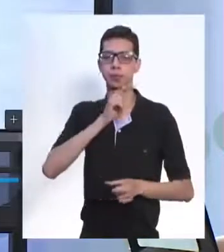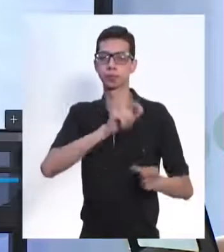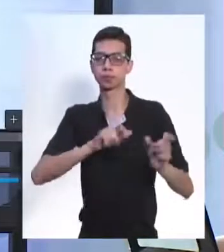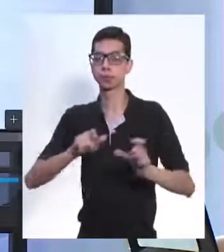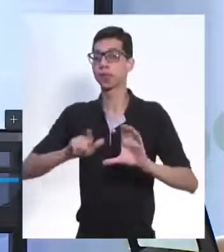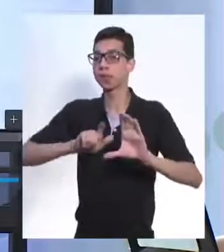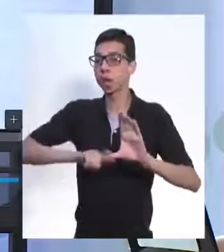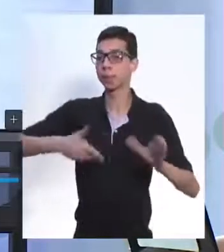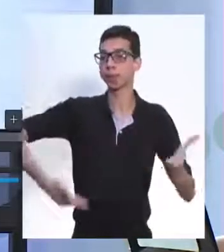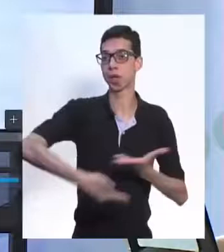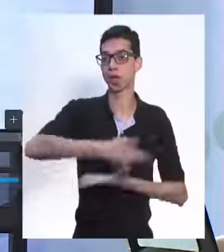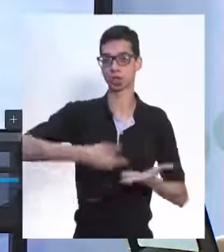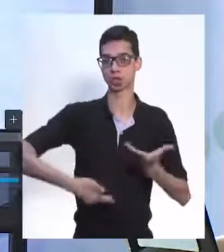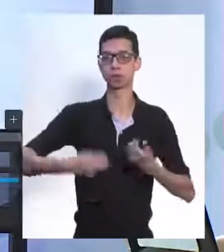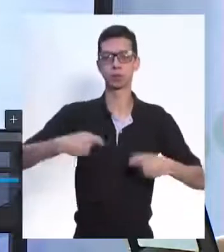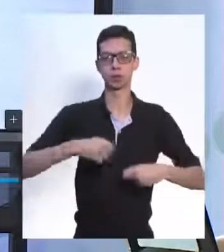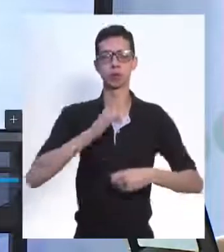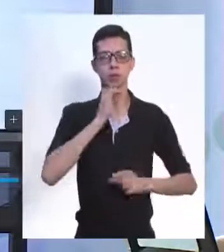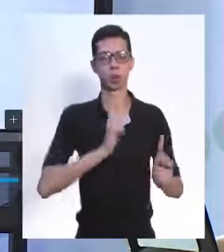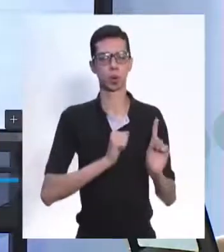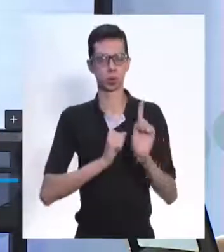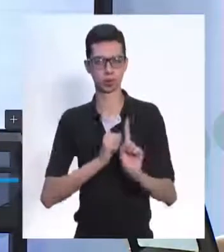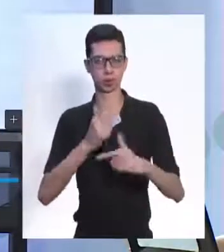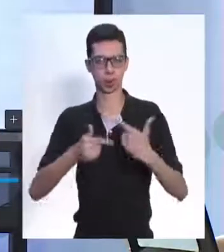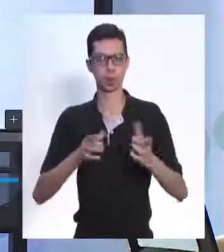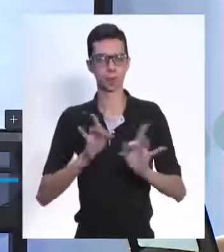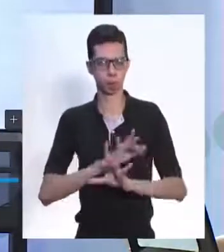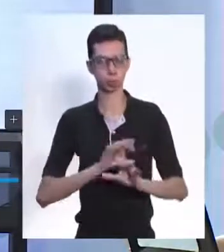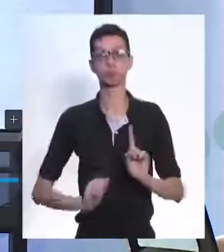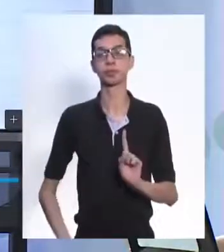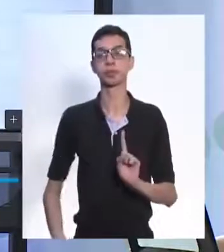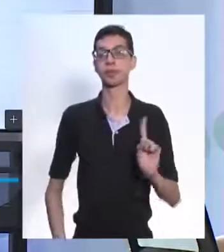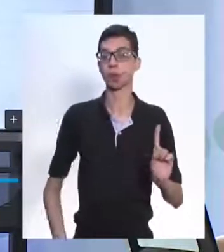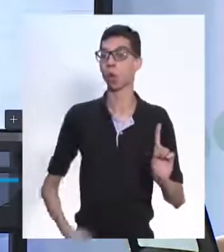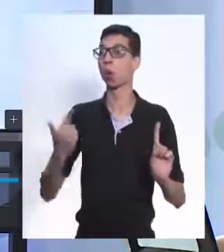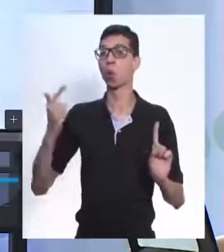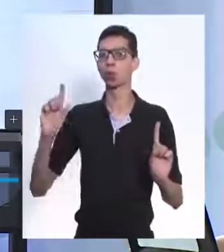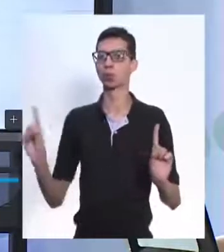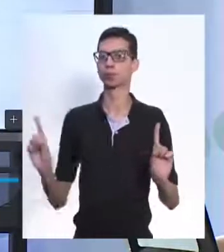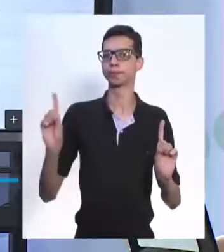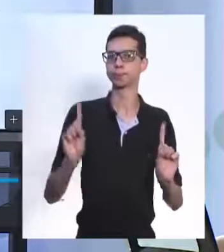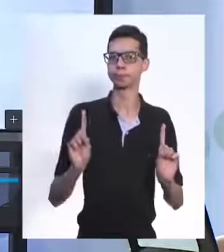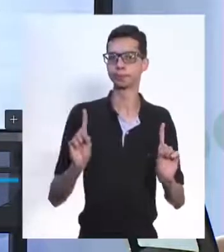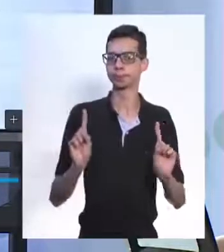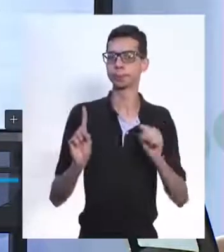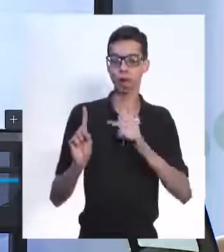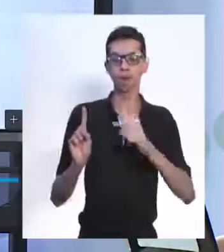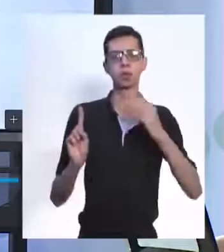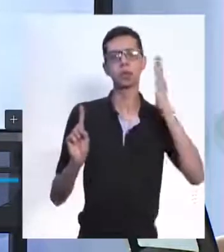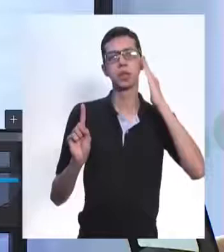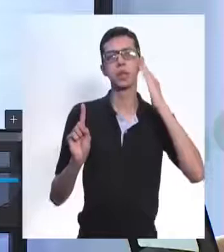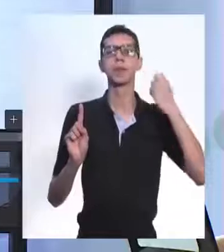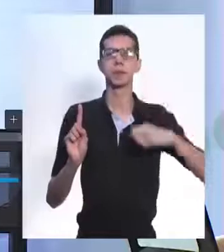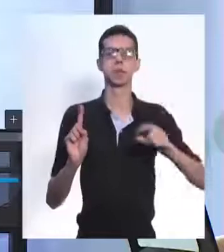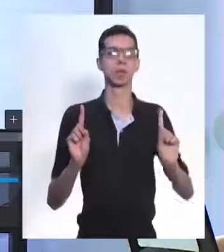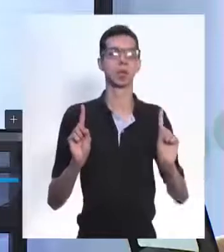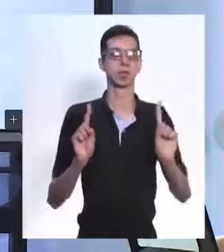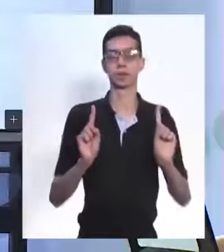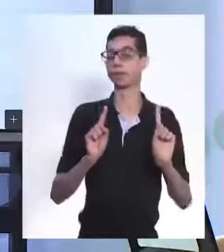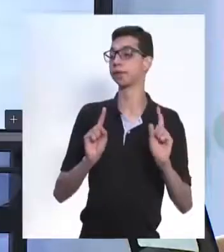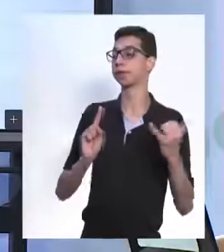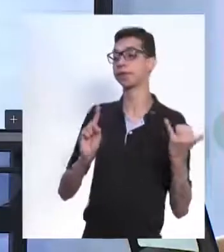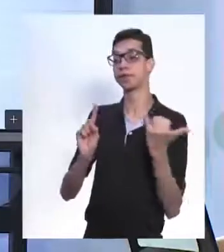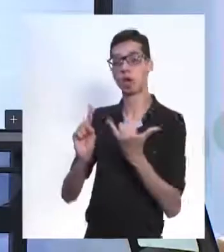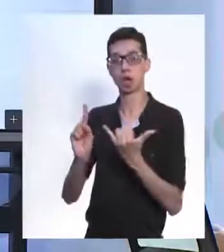maioria colocou, não está equivocada. Vocês estão certos. Talvez a forma de escrever. Vai aparecer na telinha para vocês a resposta, que seria